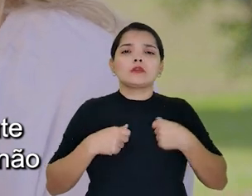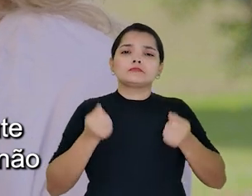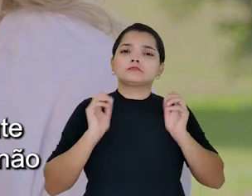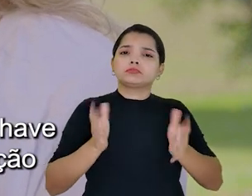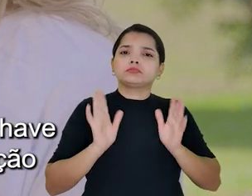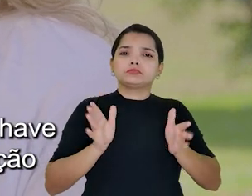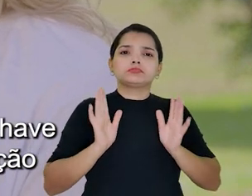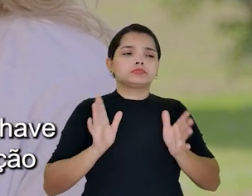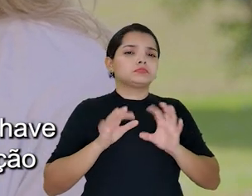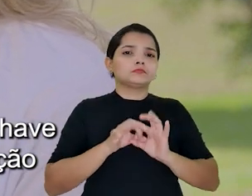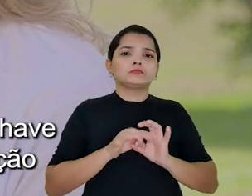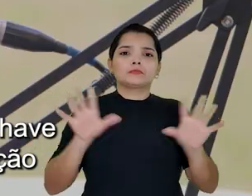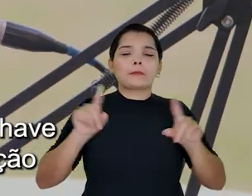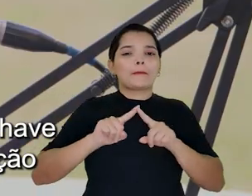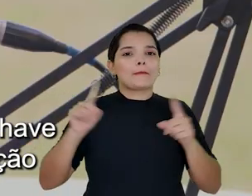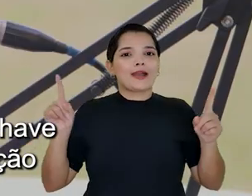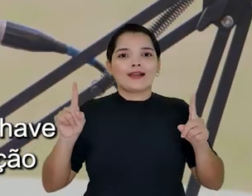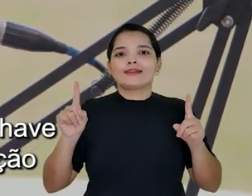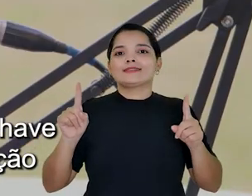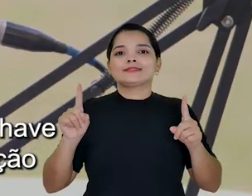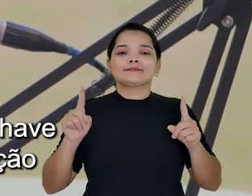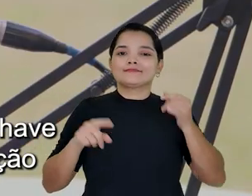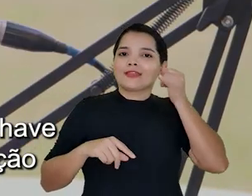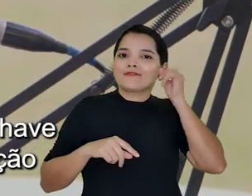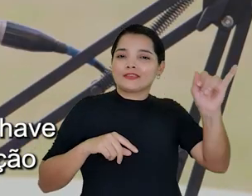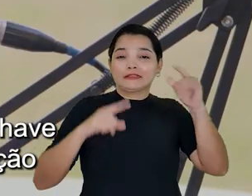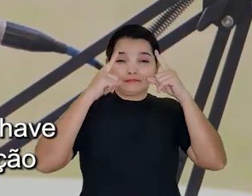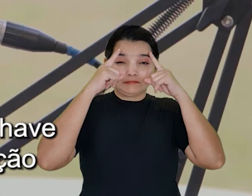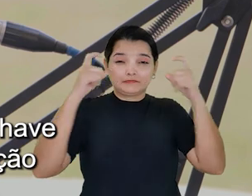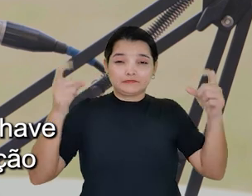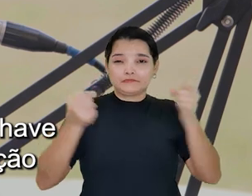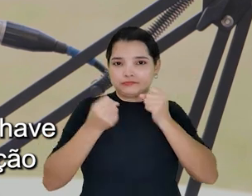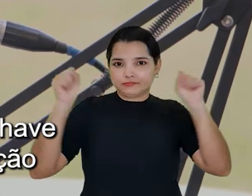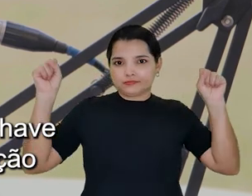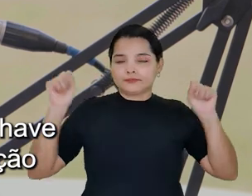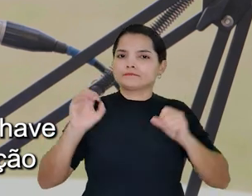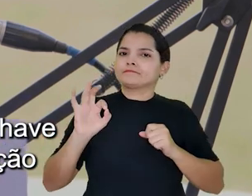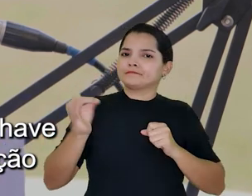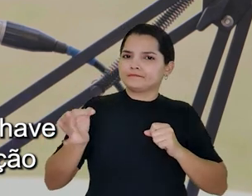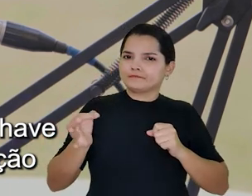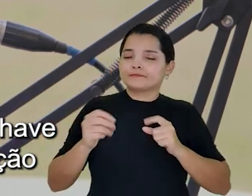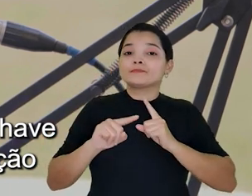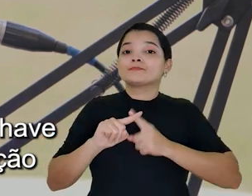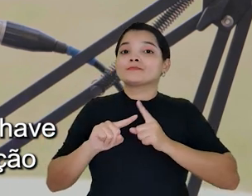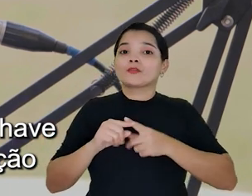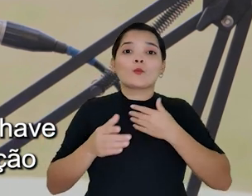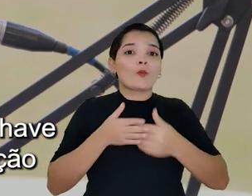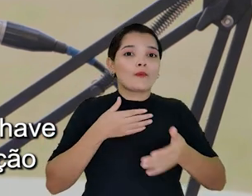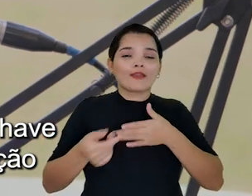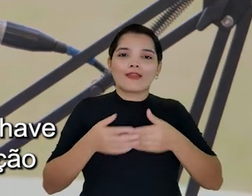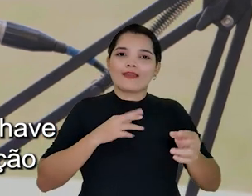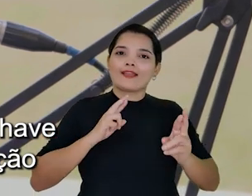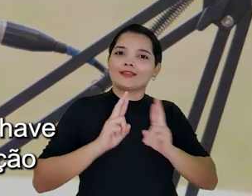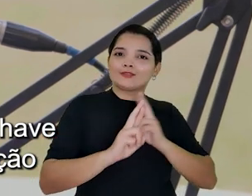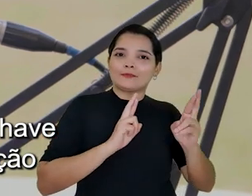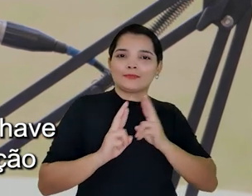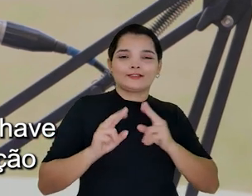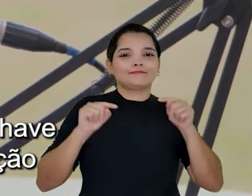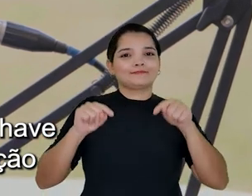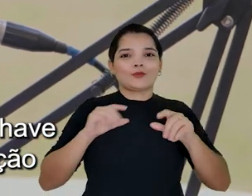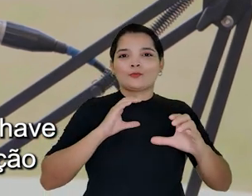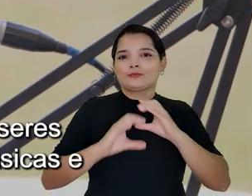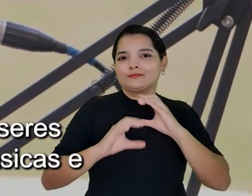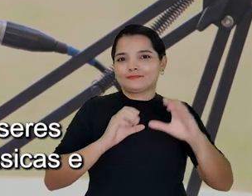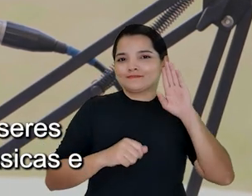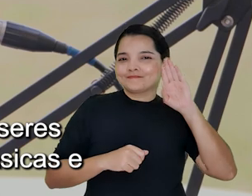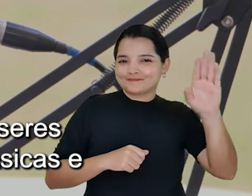mas de uma forma não agressiva bacana porque comunicação é a chave de todo o relacionamento e é